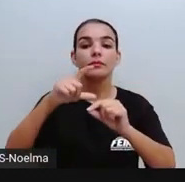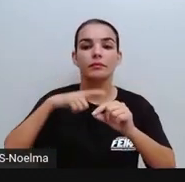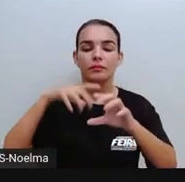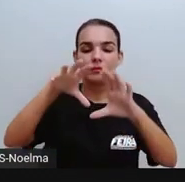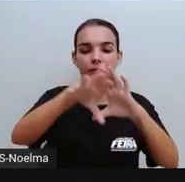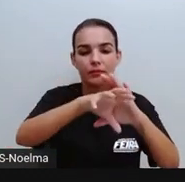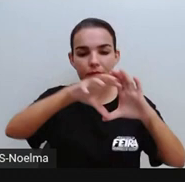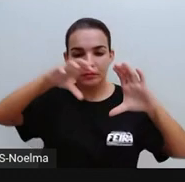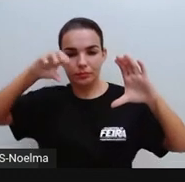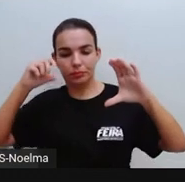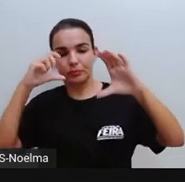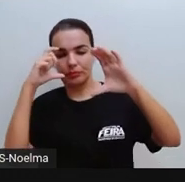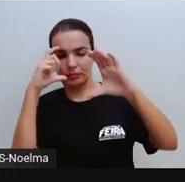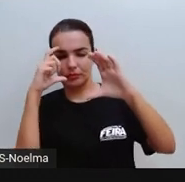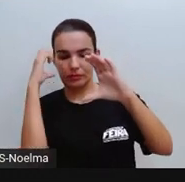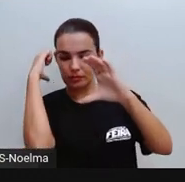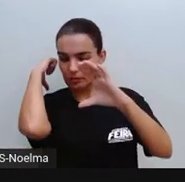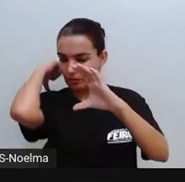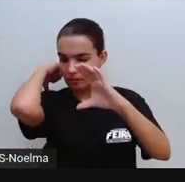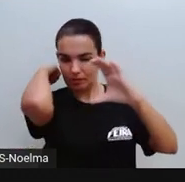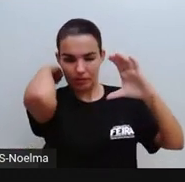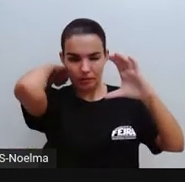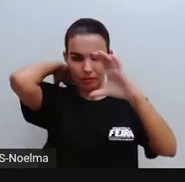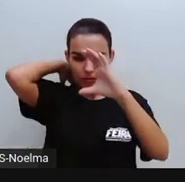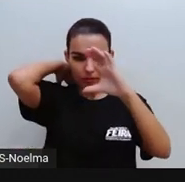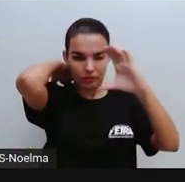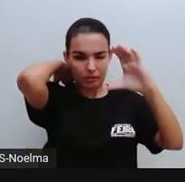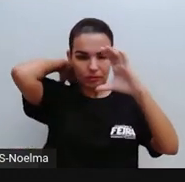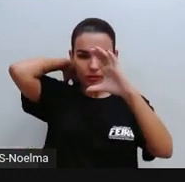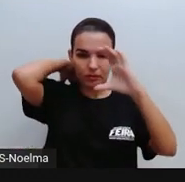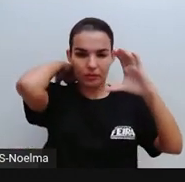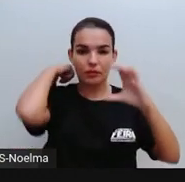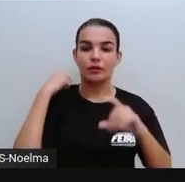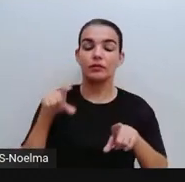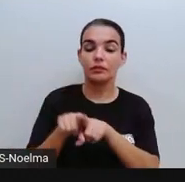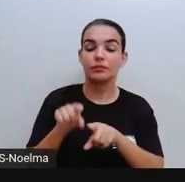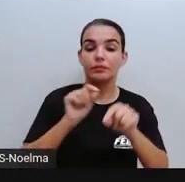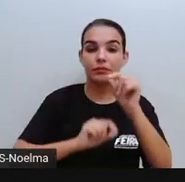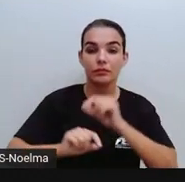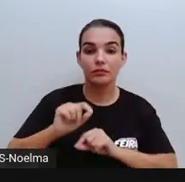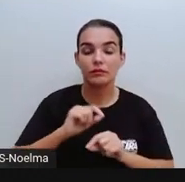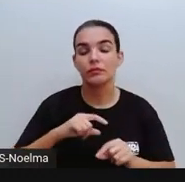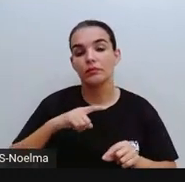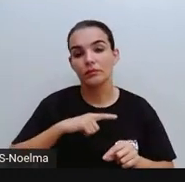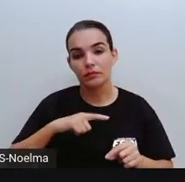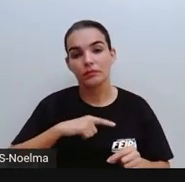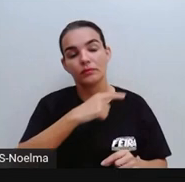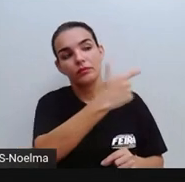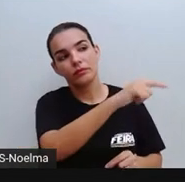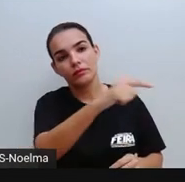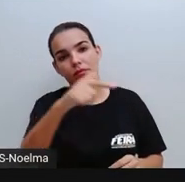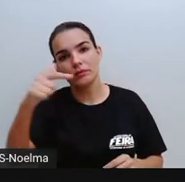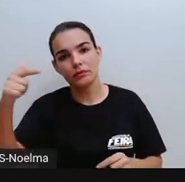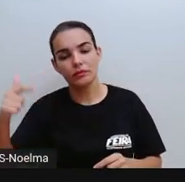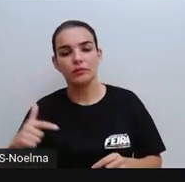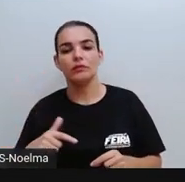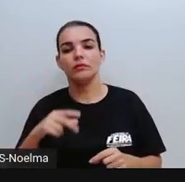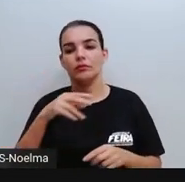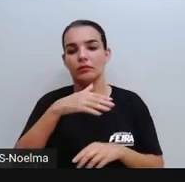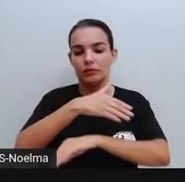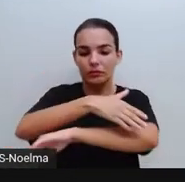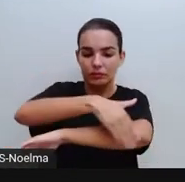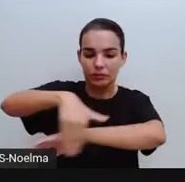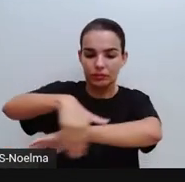telejornal Então a gente tem o câmera que fica no estúdio né um âncora e temos também o